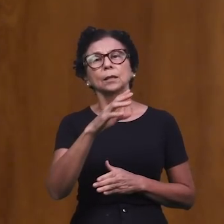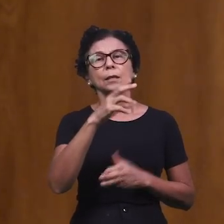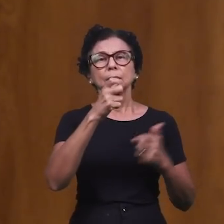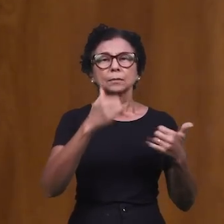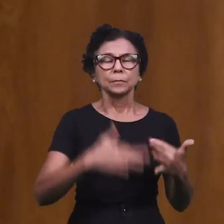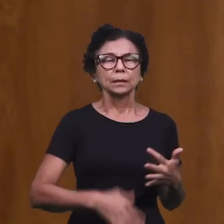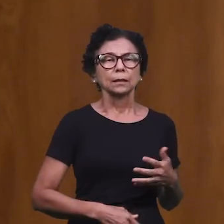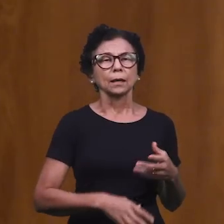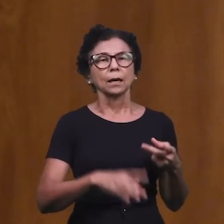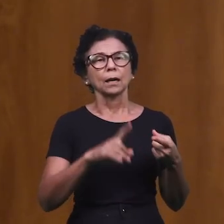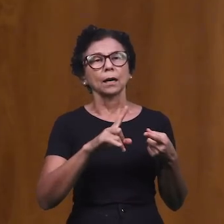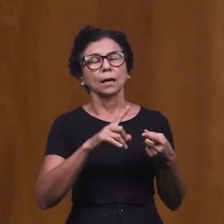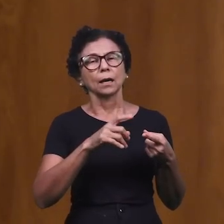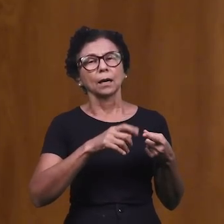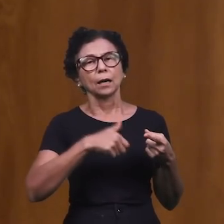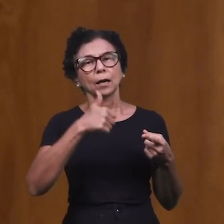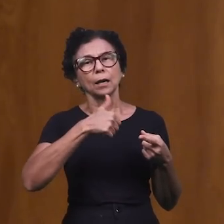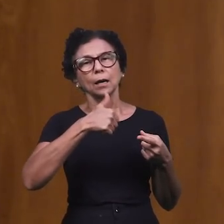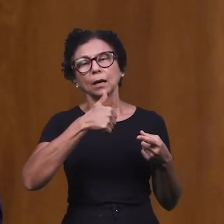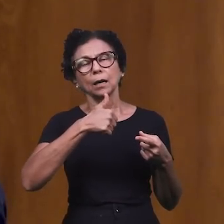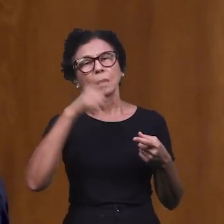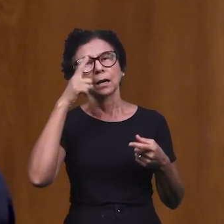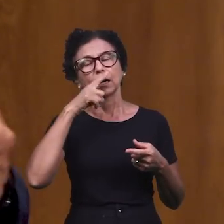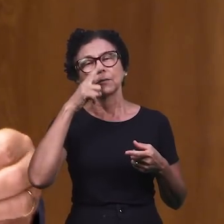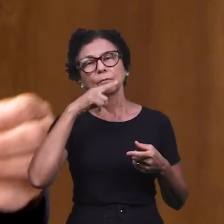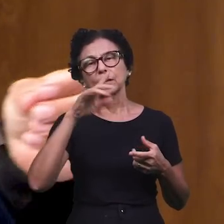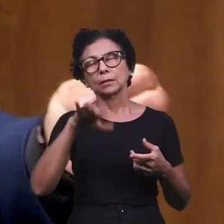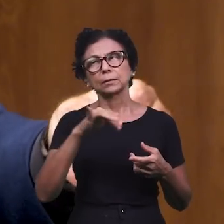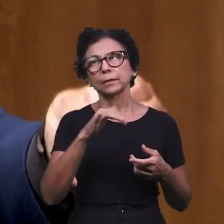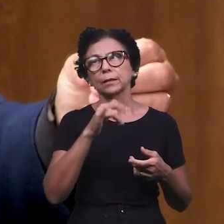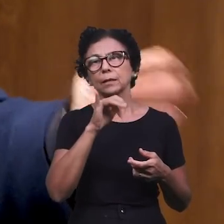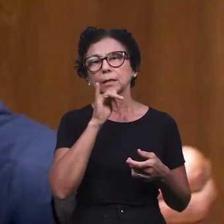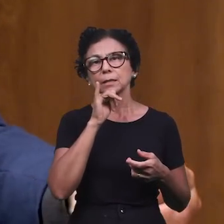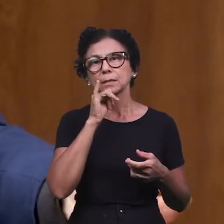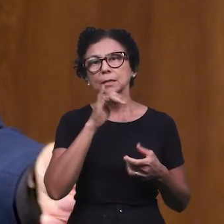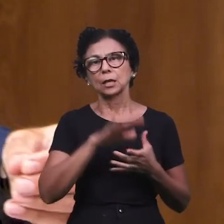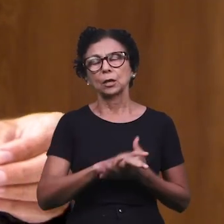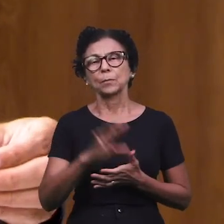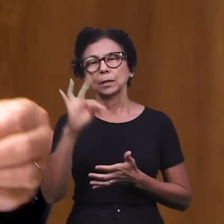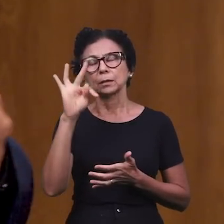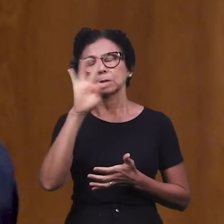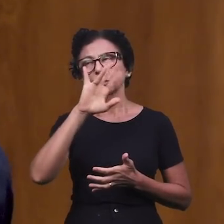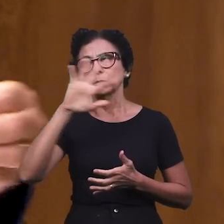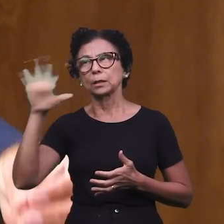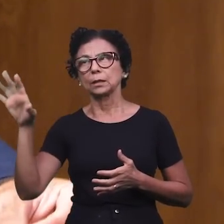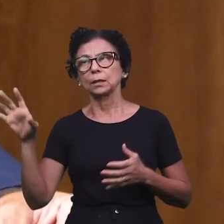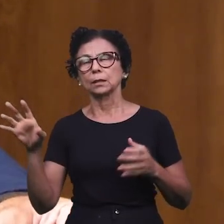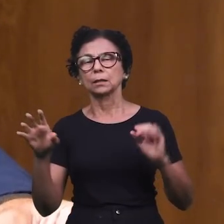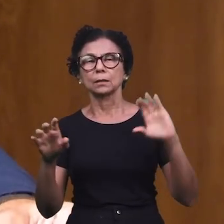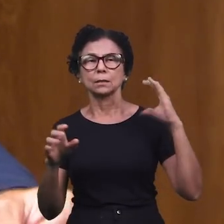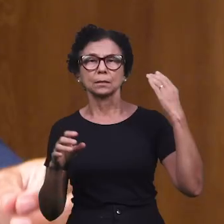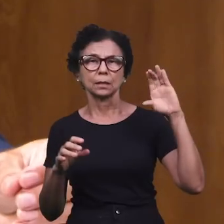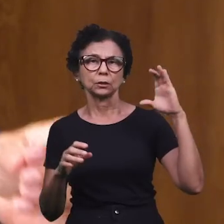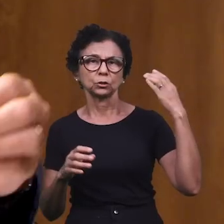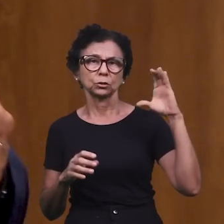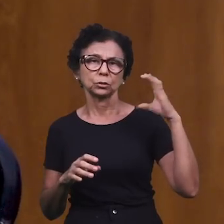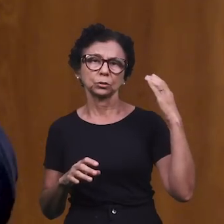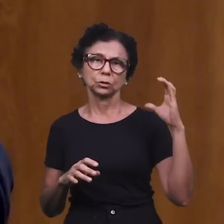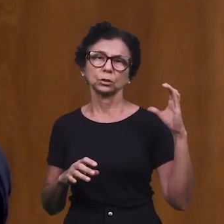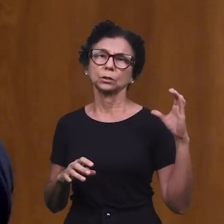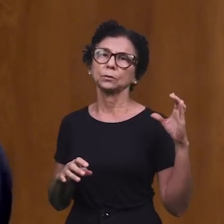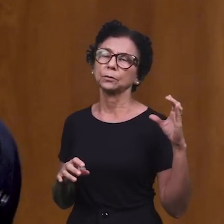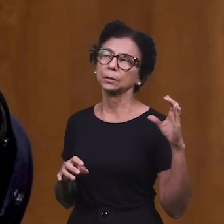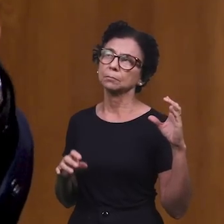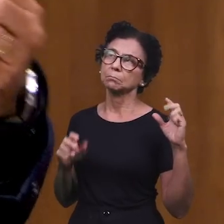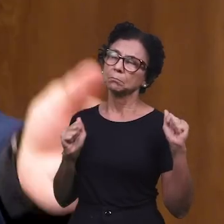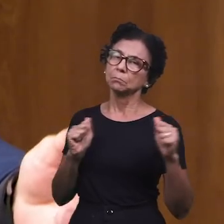aquela falha. Então, uma teoria hoje, da parte científica, ela sempre tem